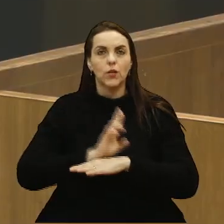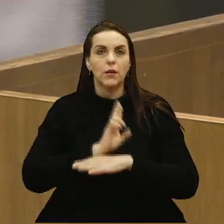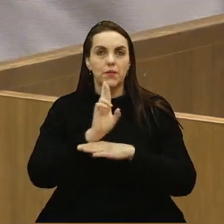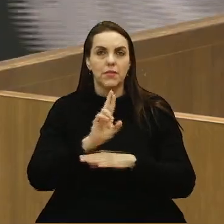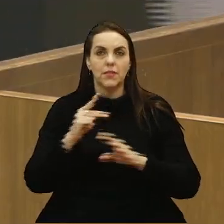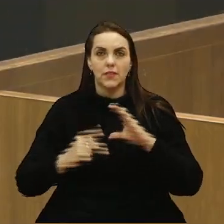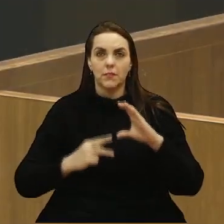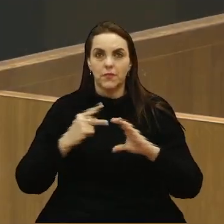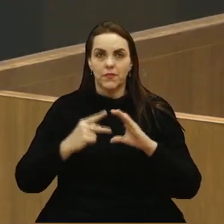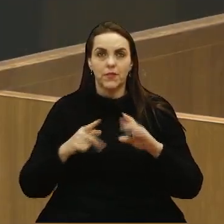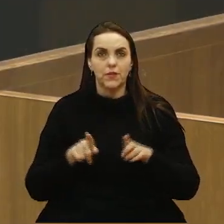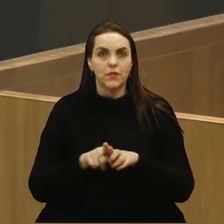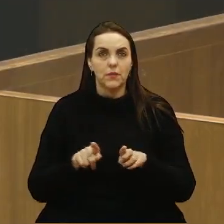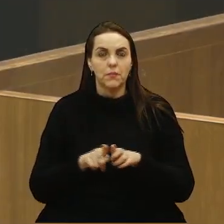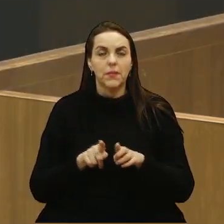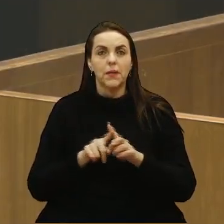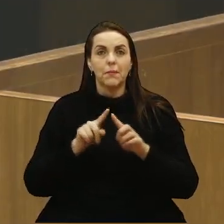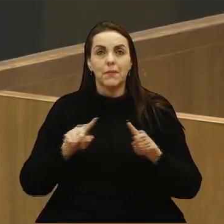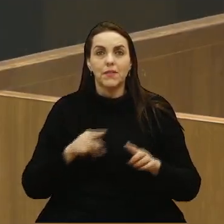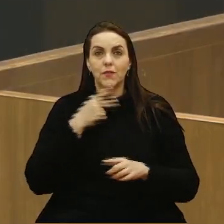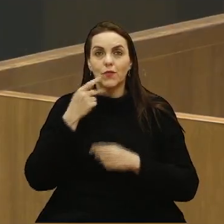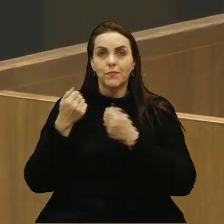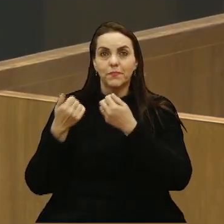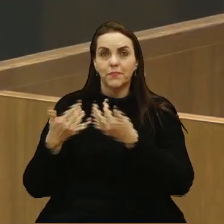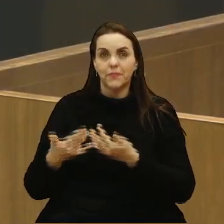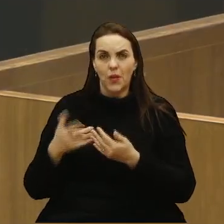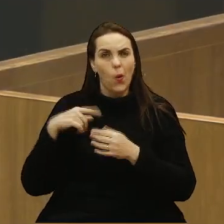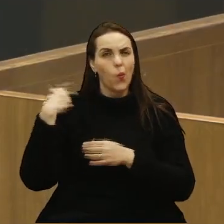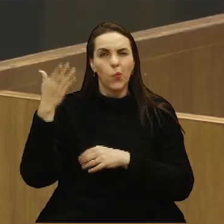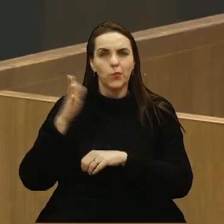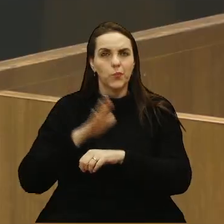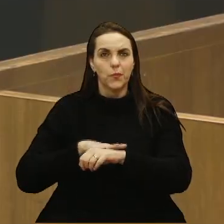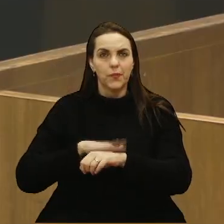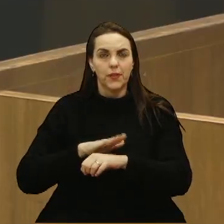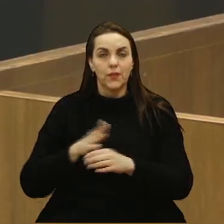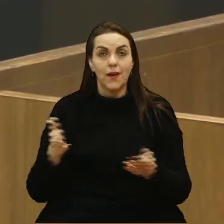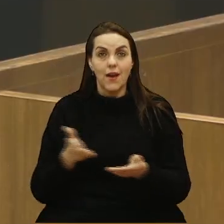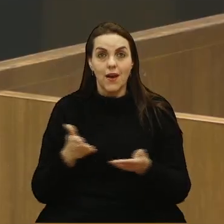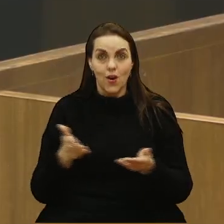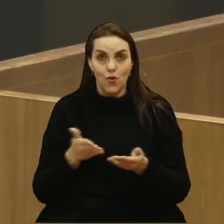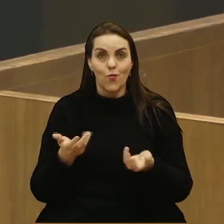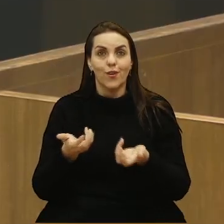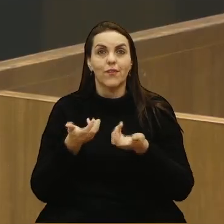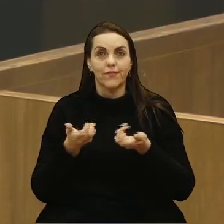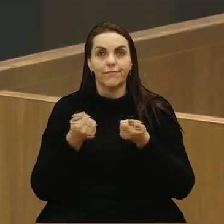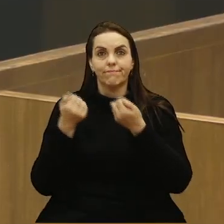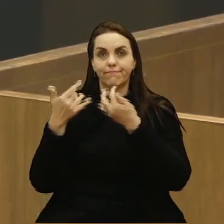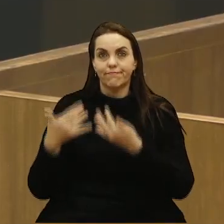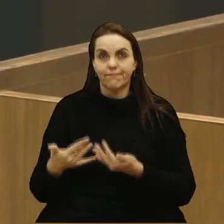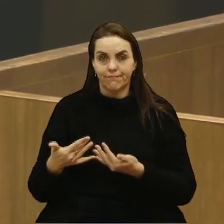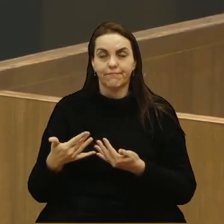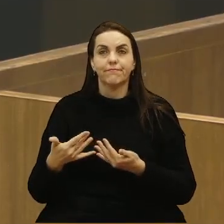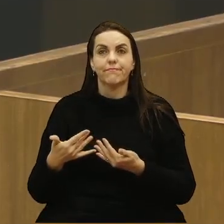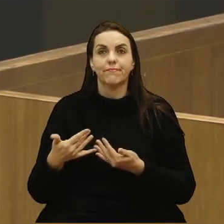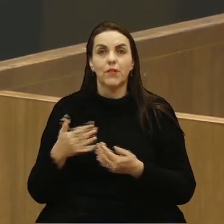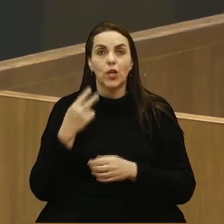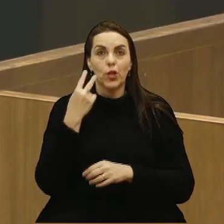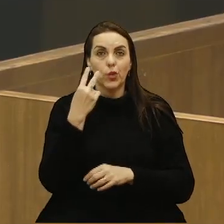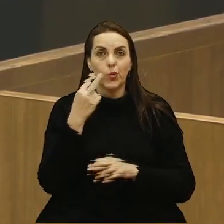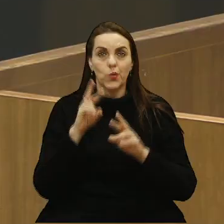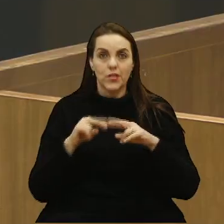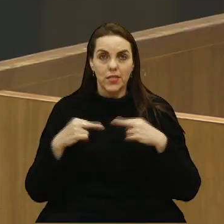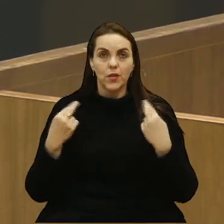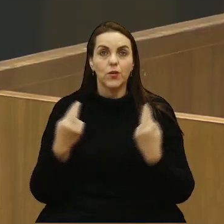Câmara, mas eu vou falar sobre isso em outro momento. Agora eu quero falar das duas